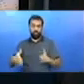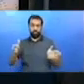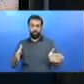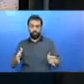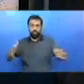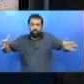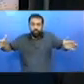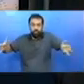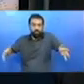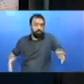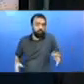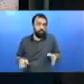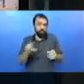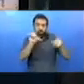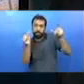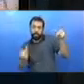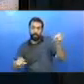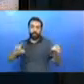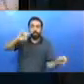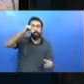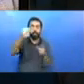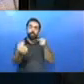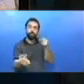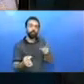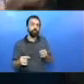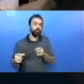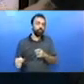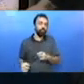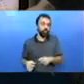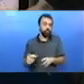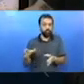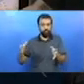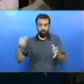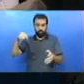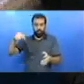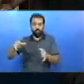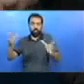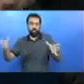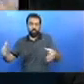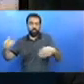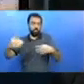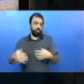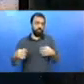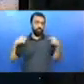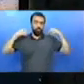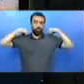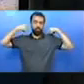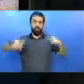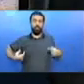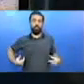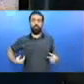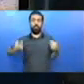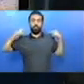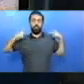papel crepom ou fitas que formam aqui os detalhes, os enfeites do boi. Aqui nós também temos outro boi com as alças para pendurar aqui no